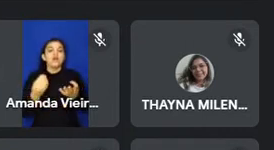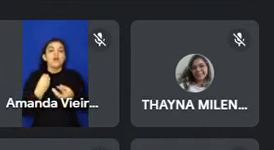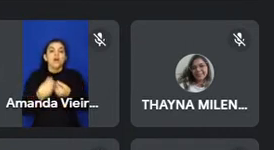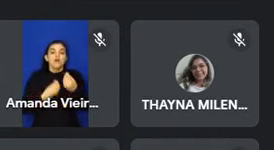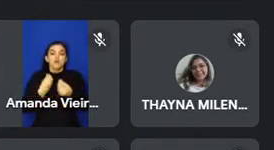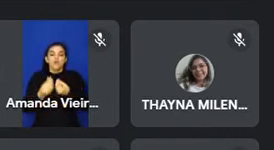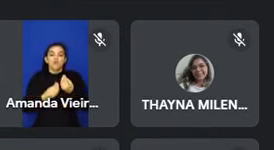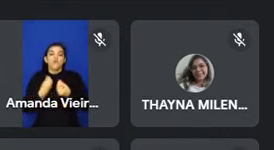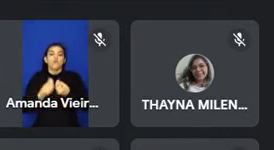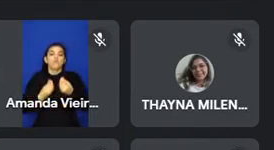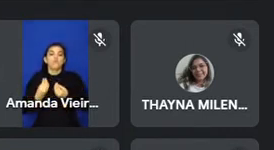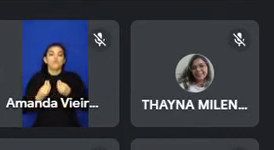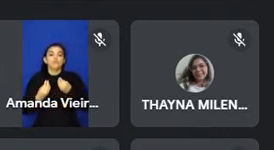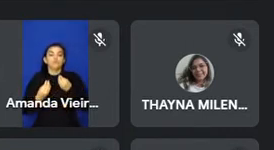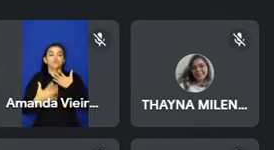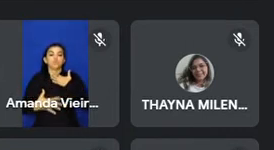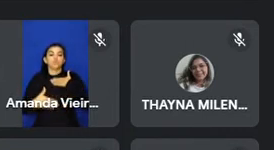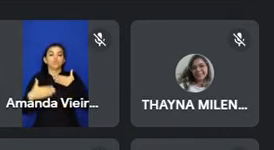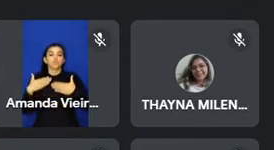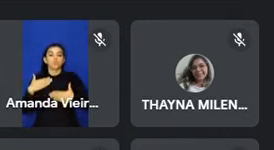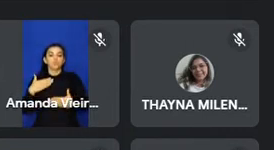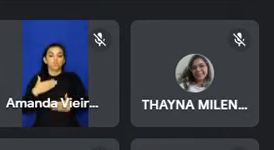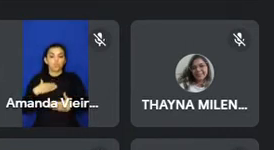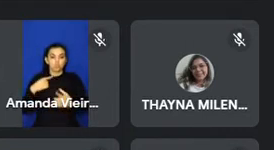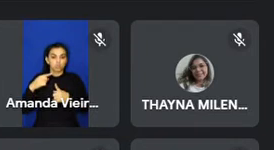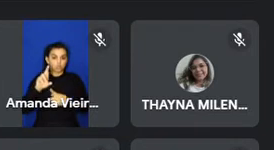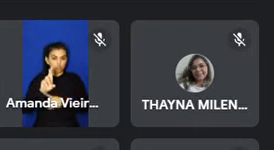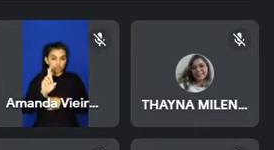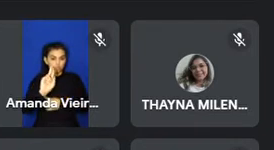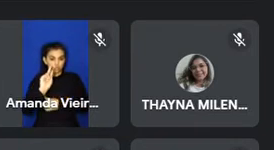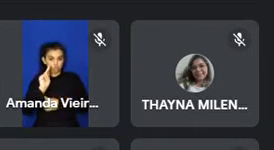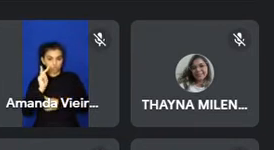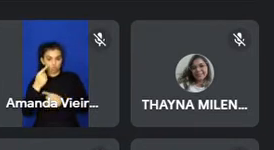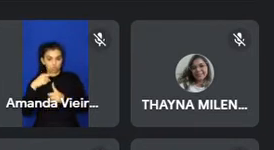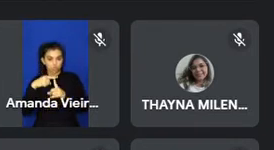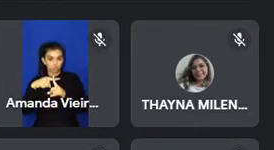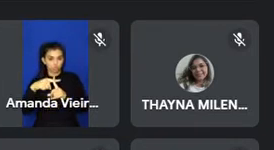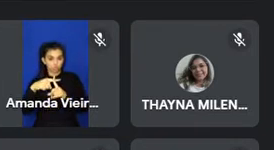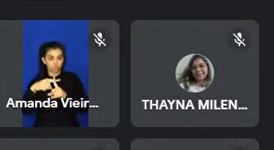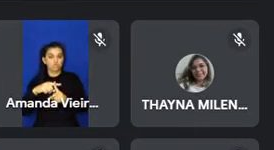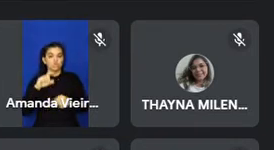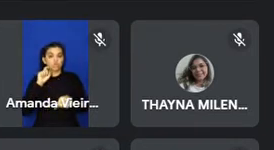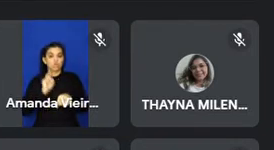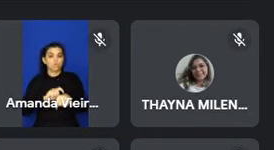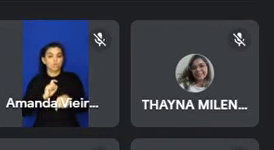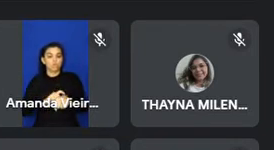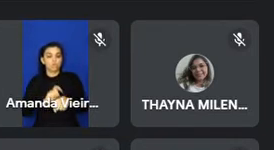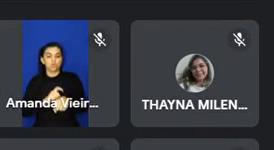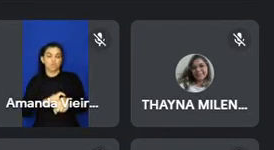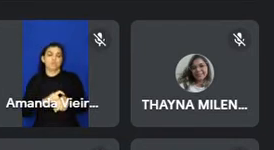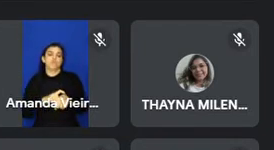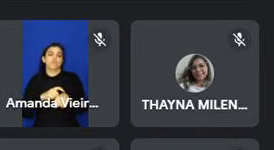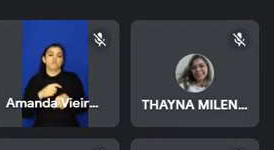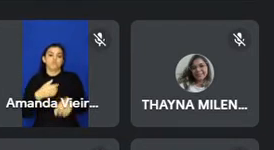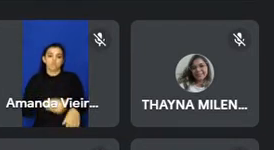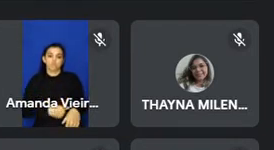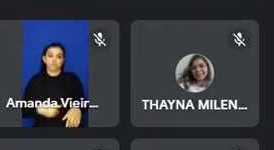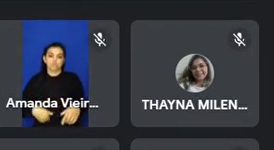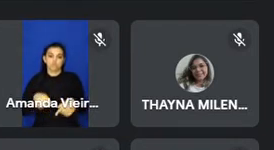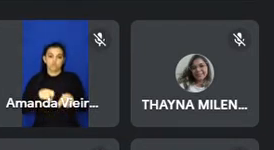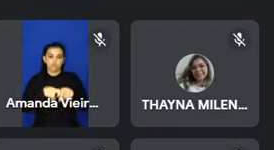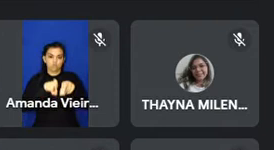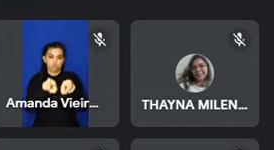anticorpos anti-RH positivo, porque no momento do parto ele teve contato com esse RH positivo do bebê,